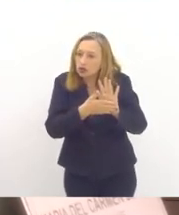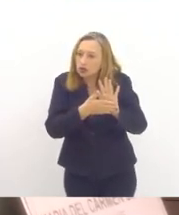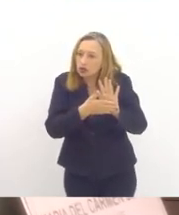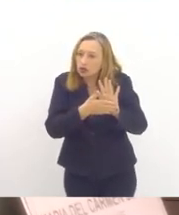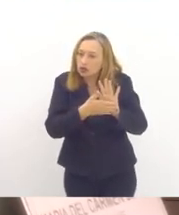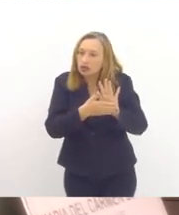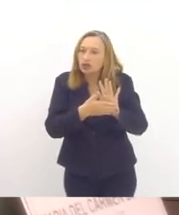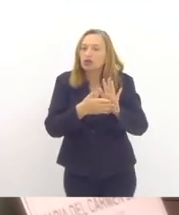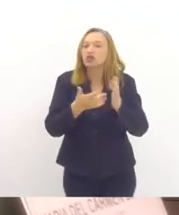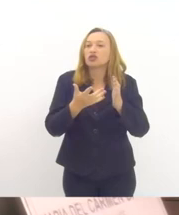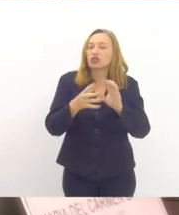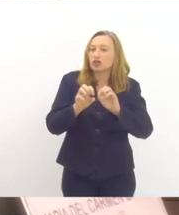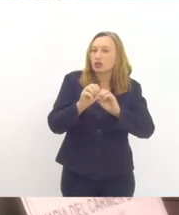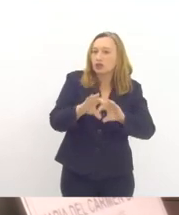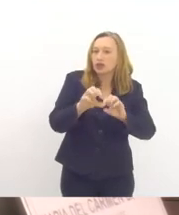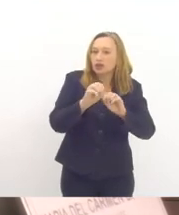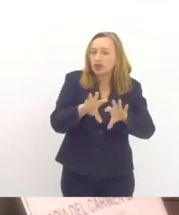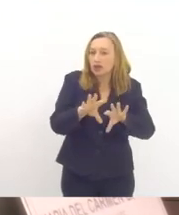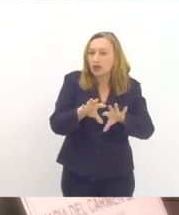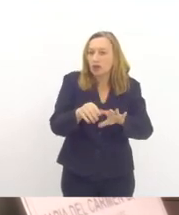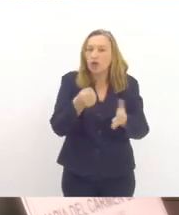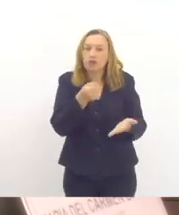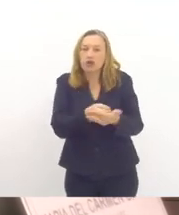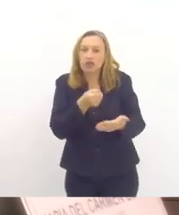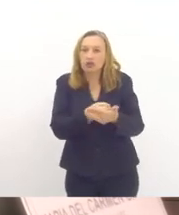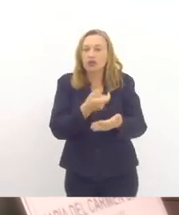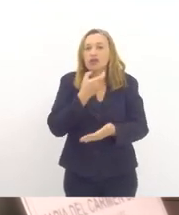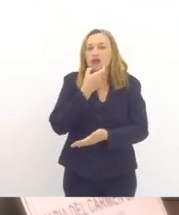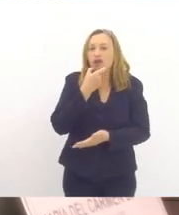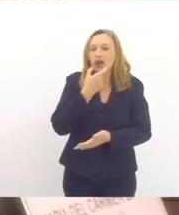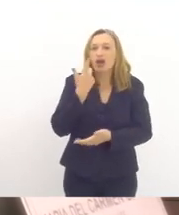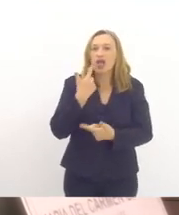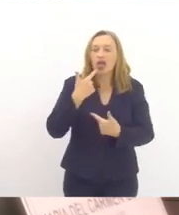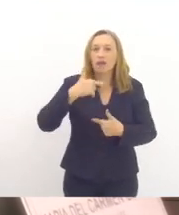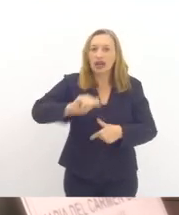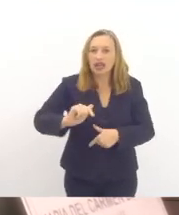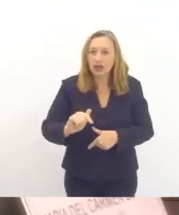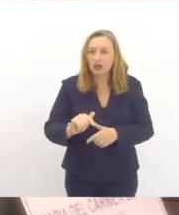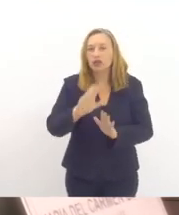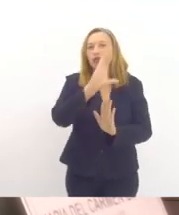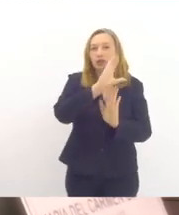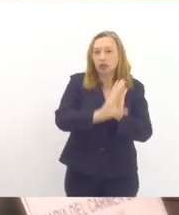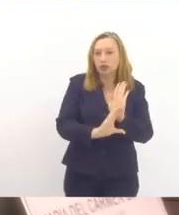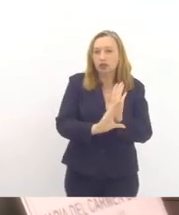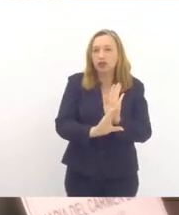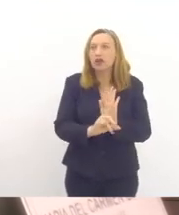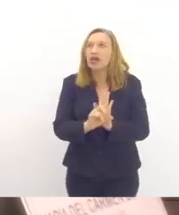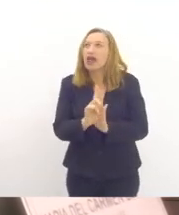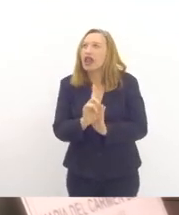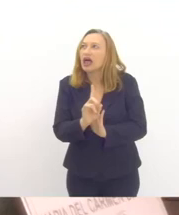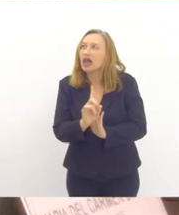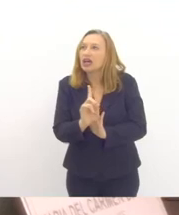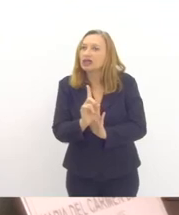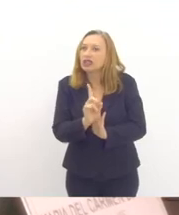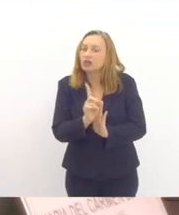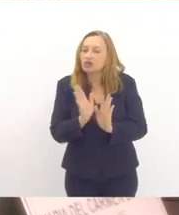é a da obrigatoriedade do inglês como língua curricular, né, ela não se fecha